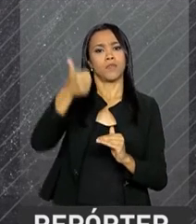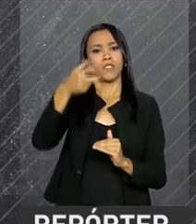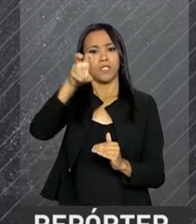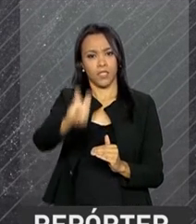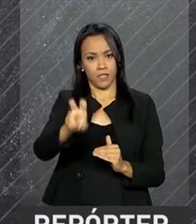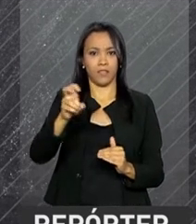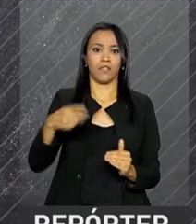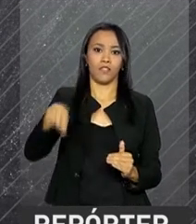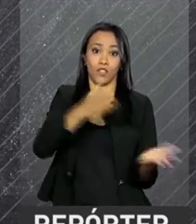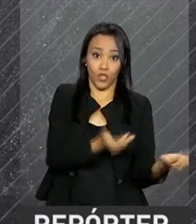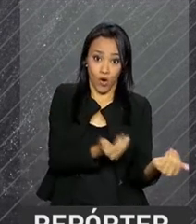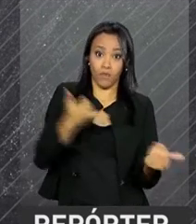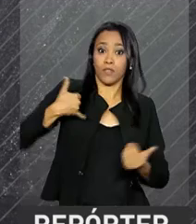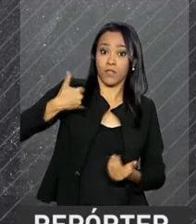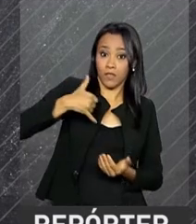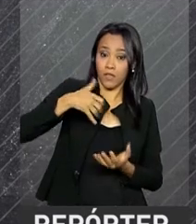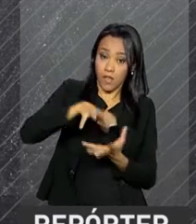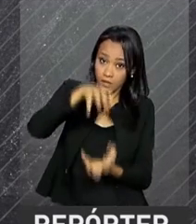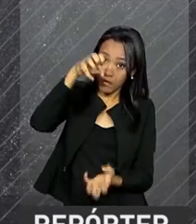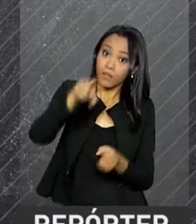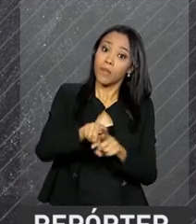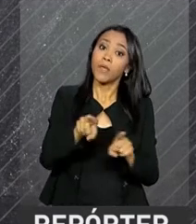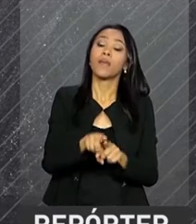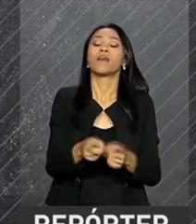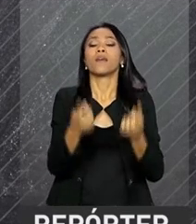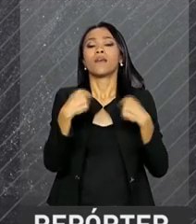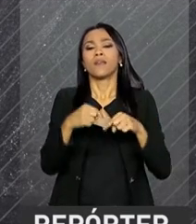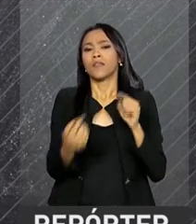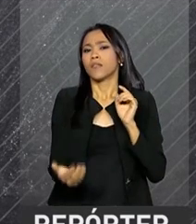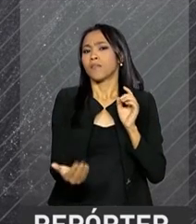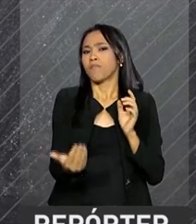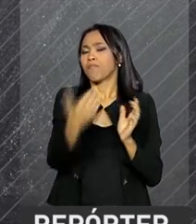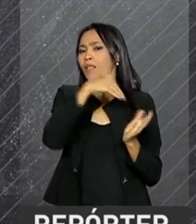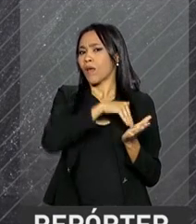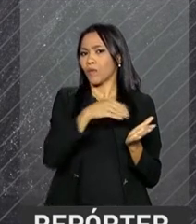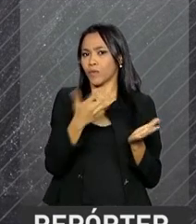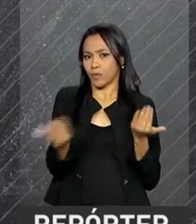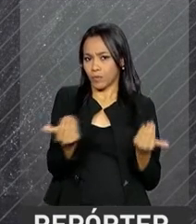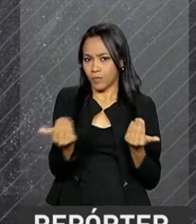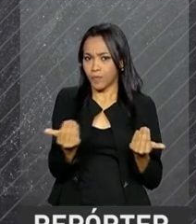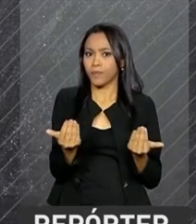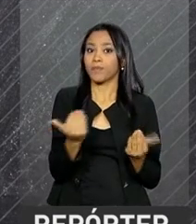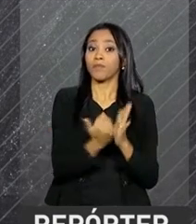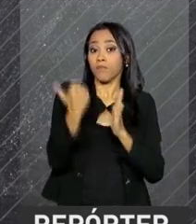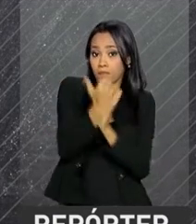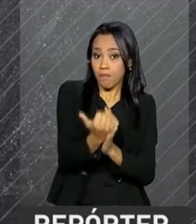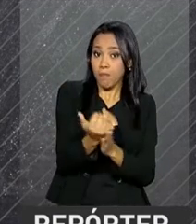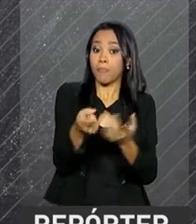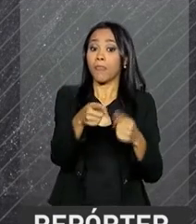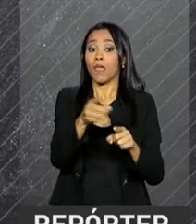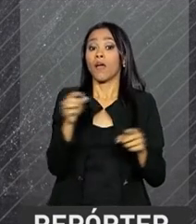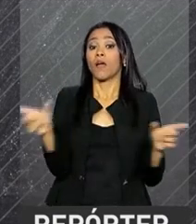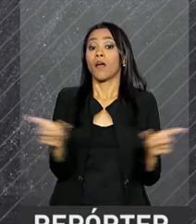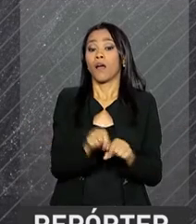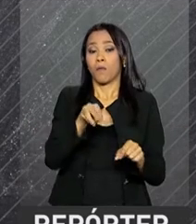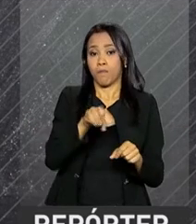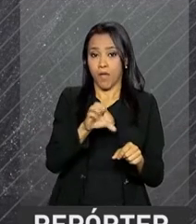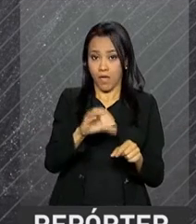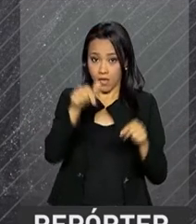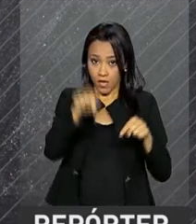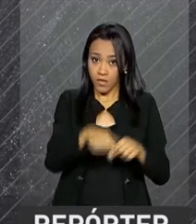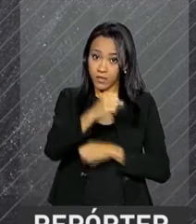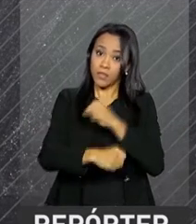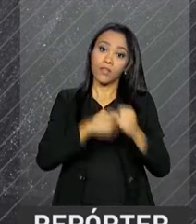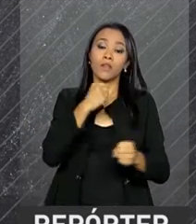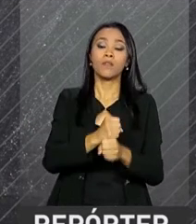50% a mais do que foram disponibilizados na última edição do programa o ministério da educação vai destinar neste ano